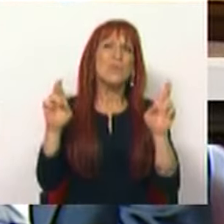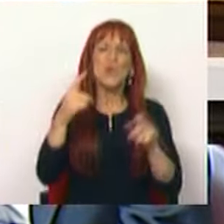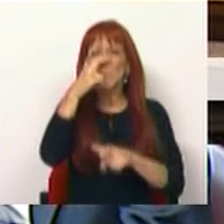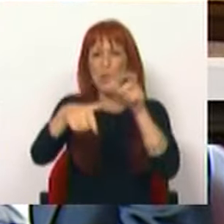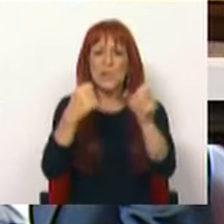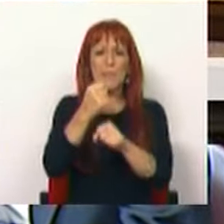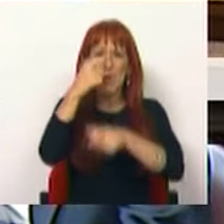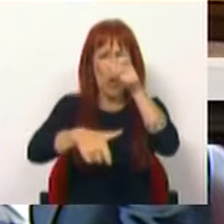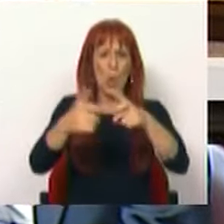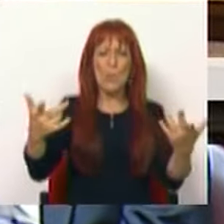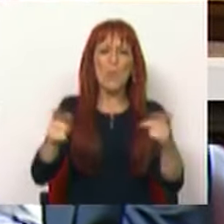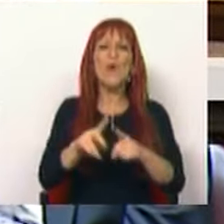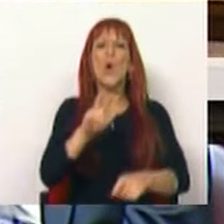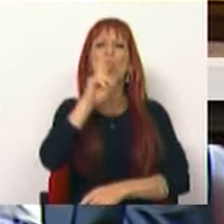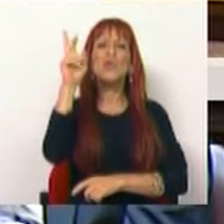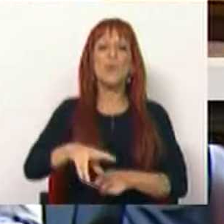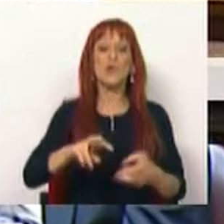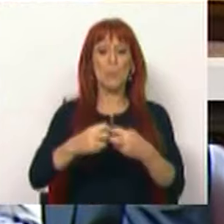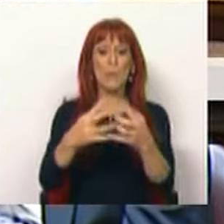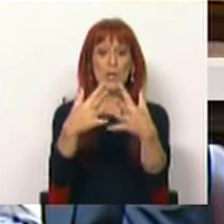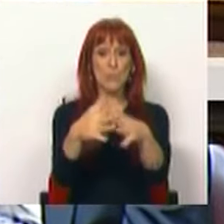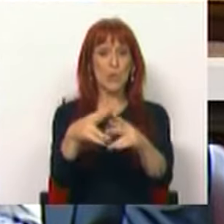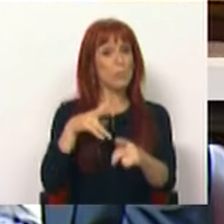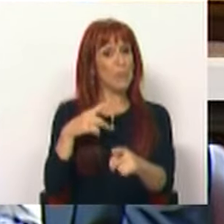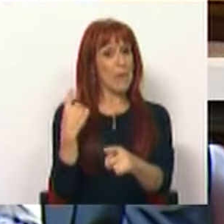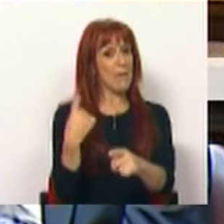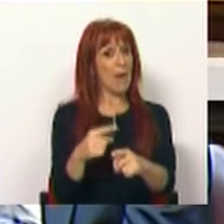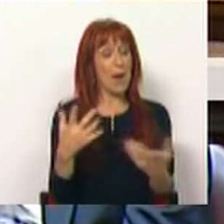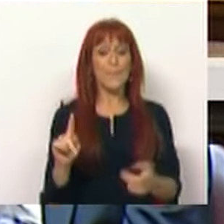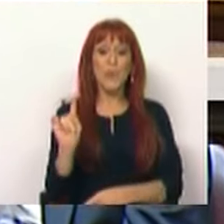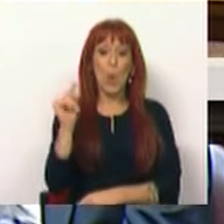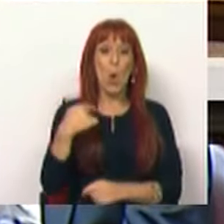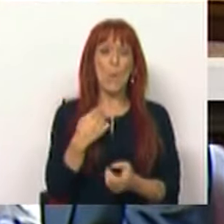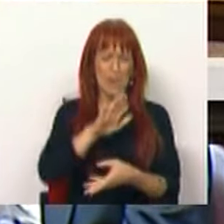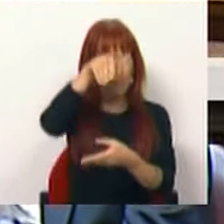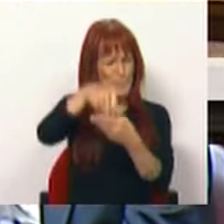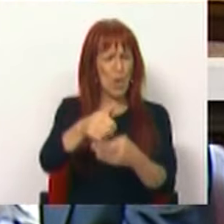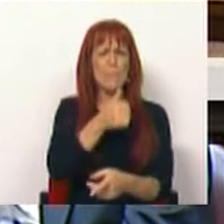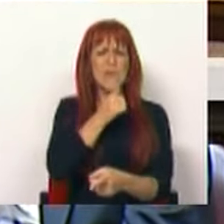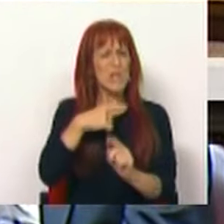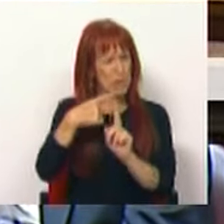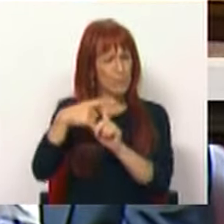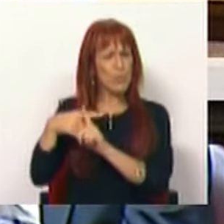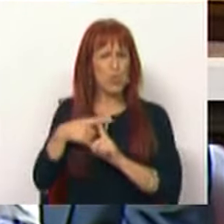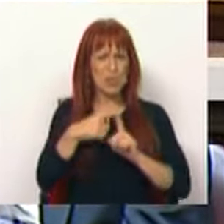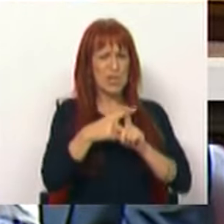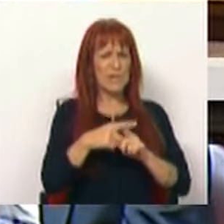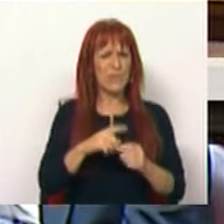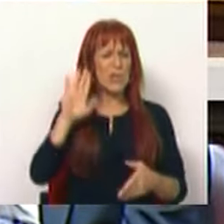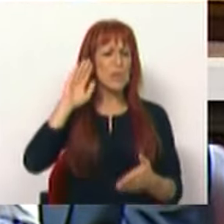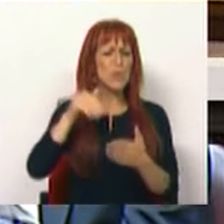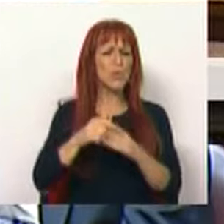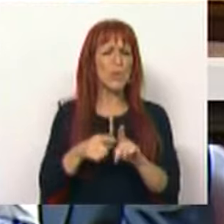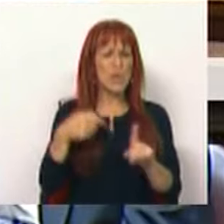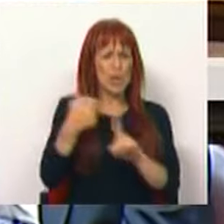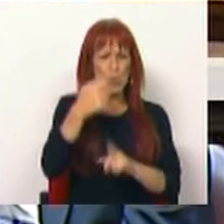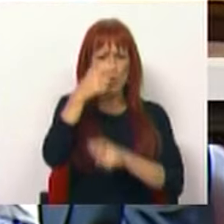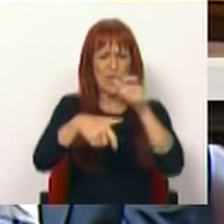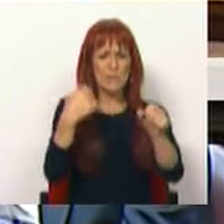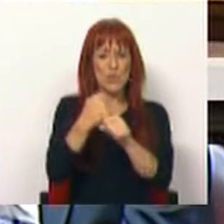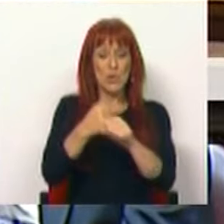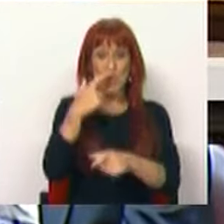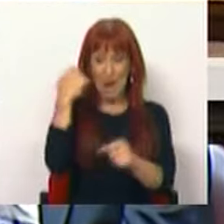trabalhadores e do povo ou que responda aos problemas estruturais do país. Apesar de incorporar medidas positivas que resultam da luta dos trabalhadores e da